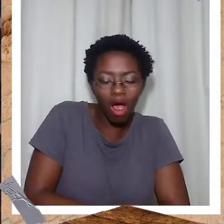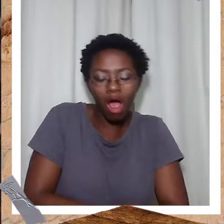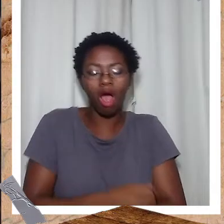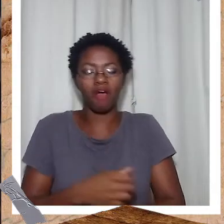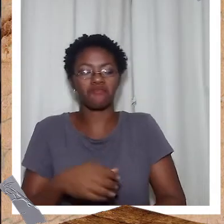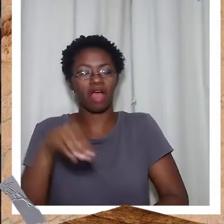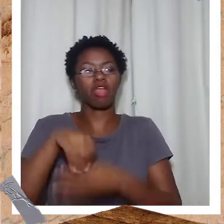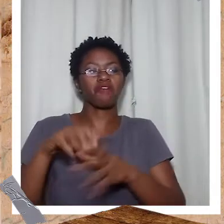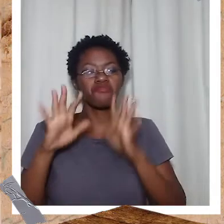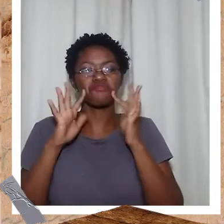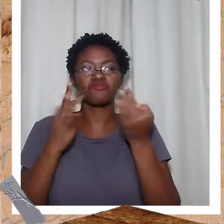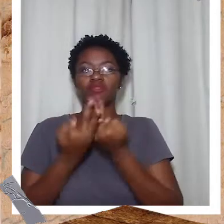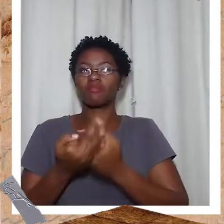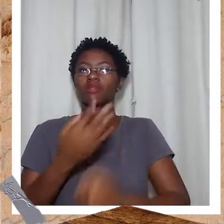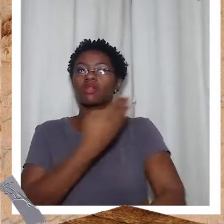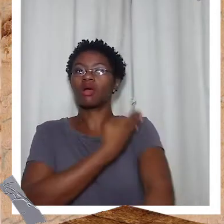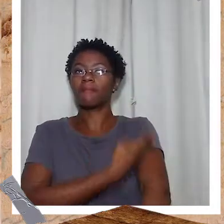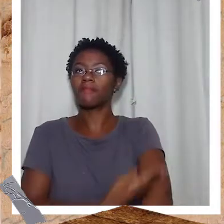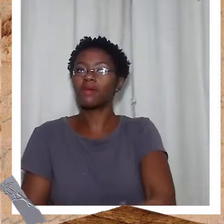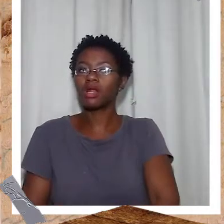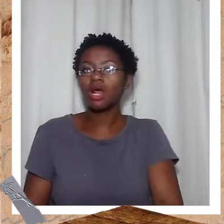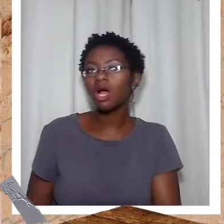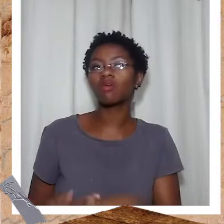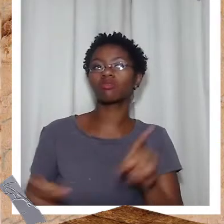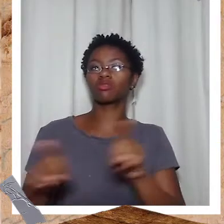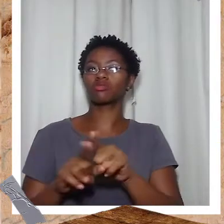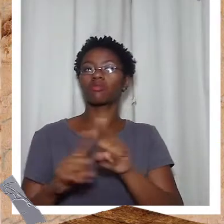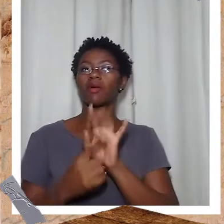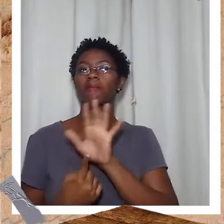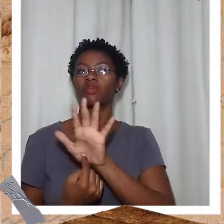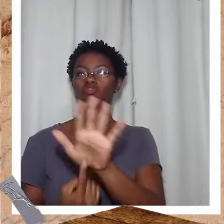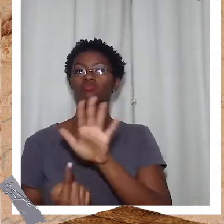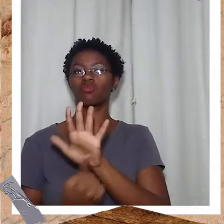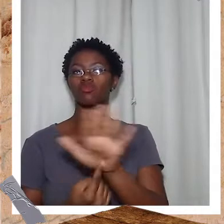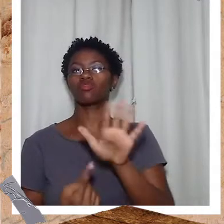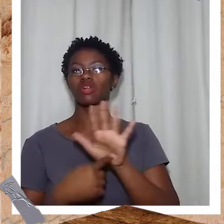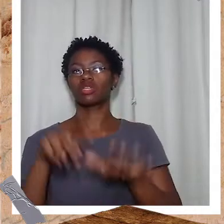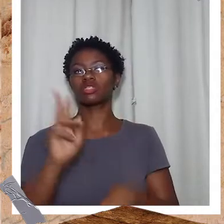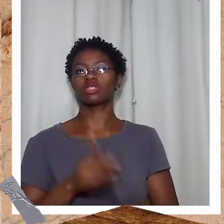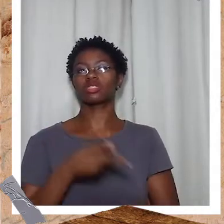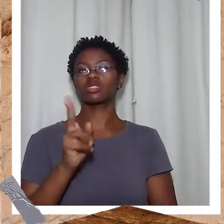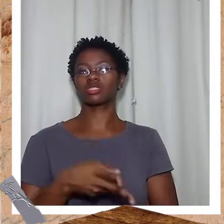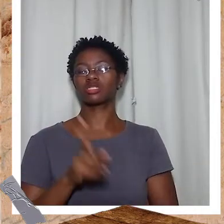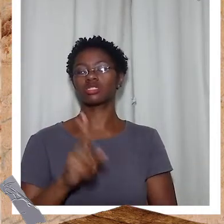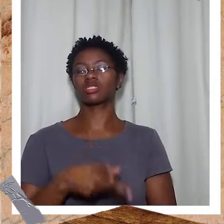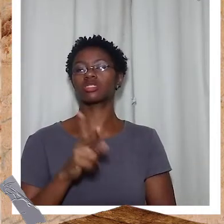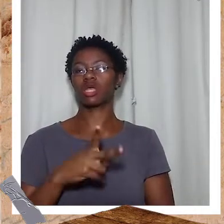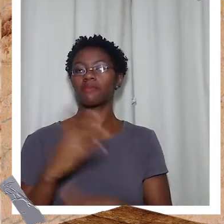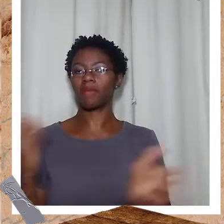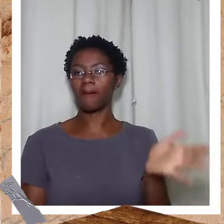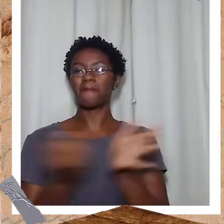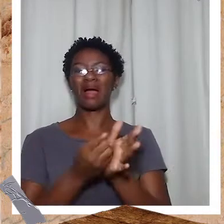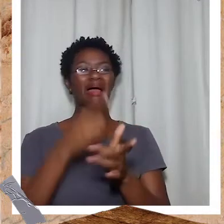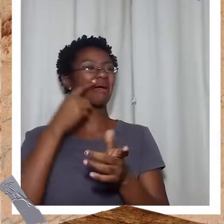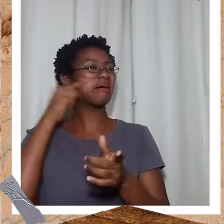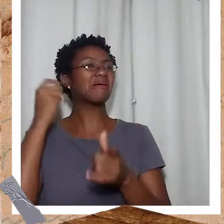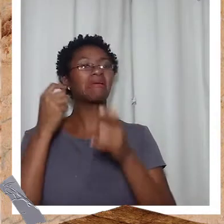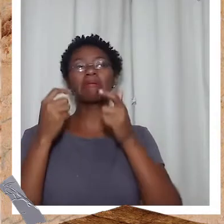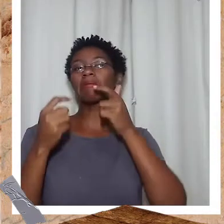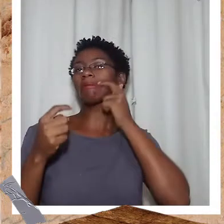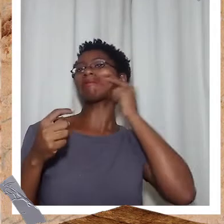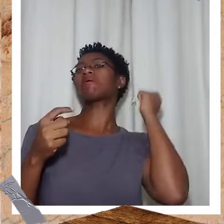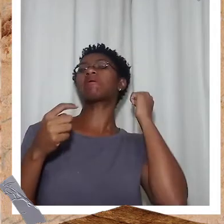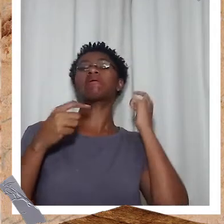famílias brancas, ou mesmo mostrados, né, em situações com marcas faciais,